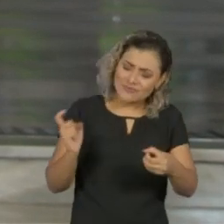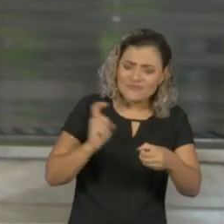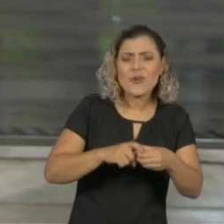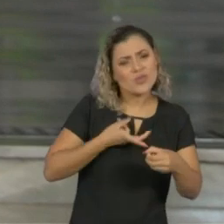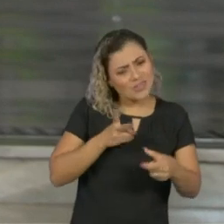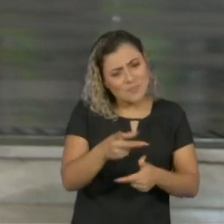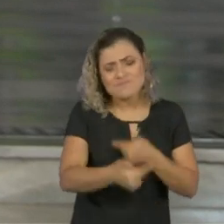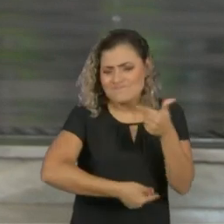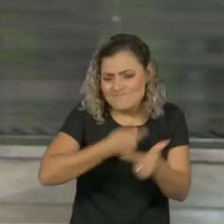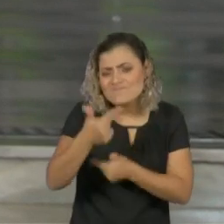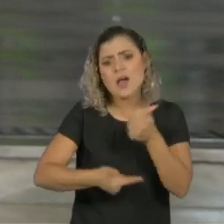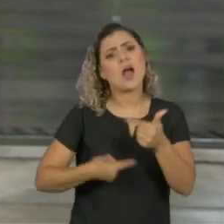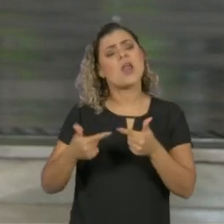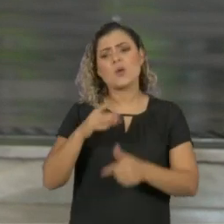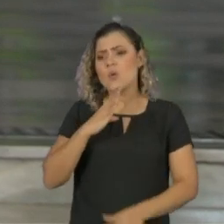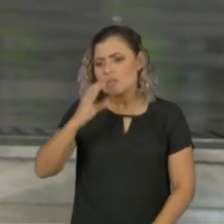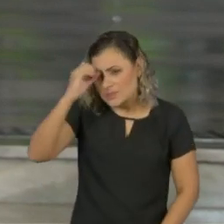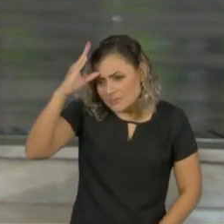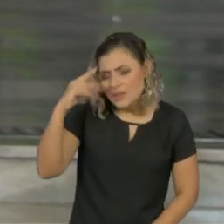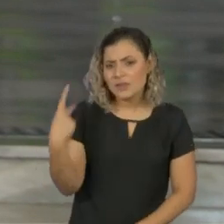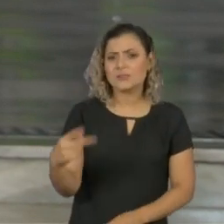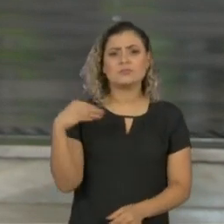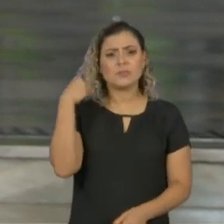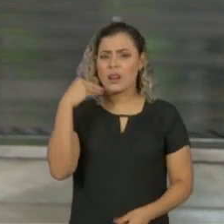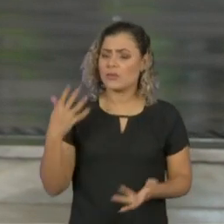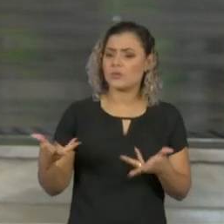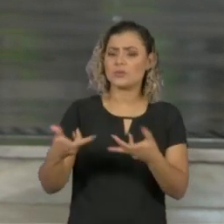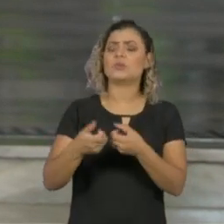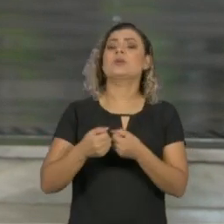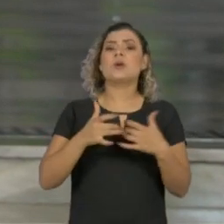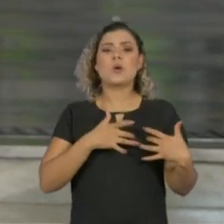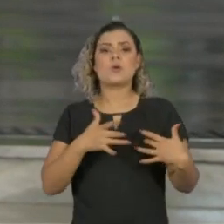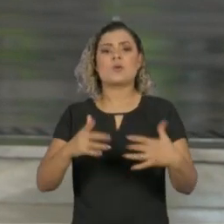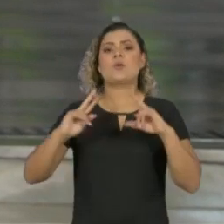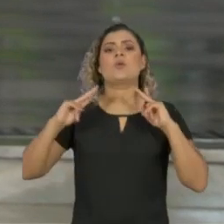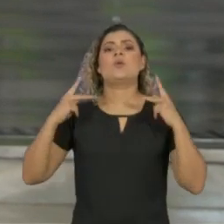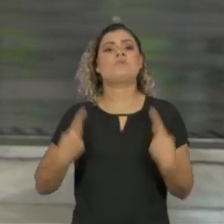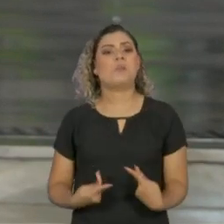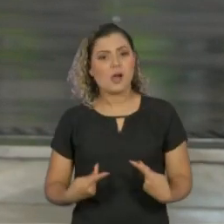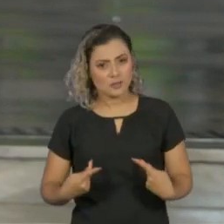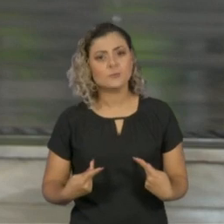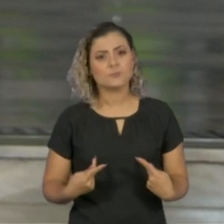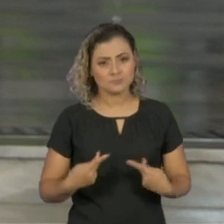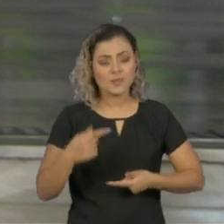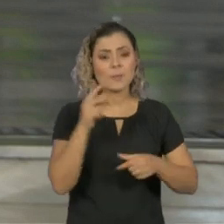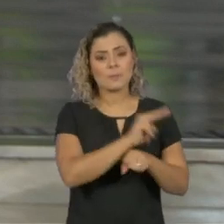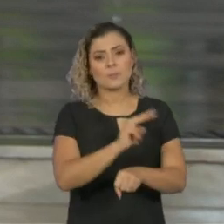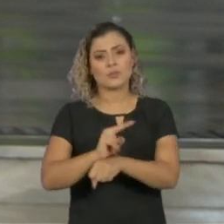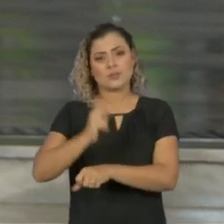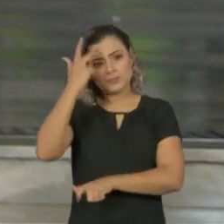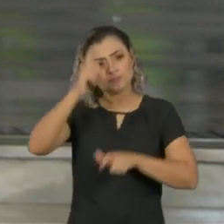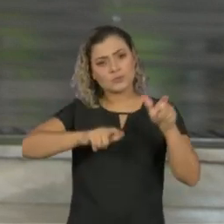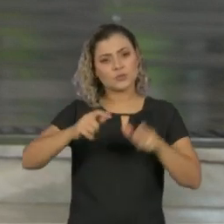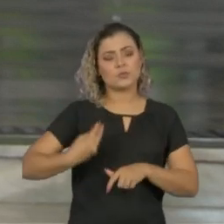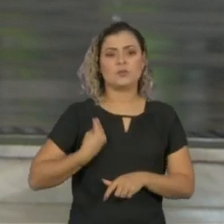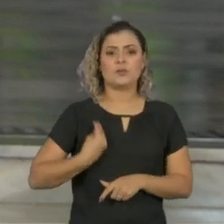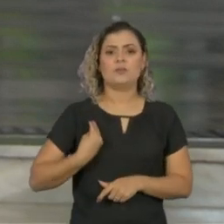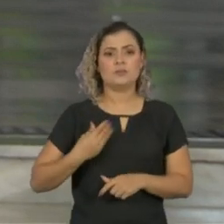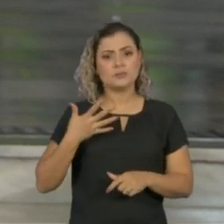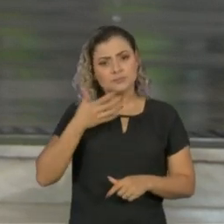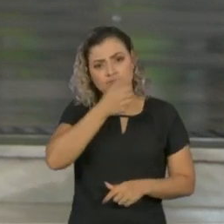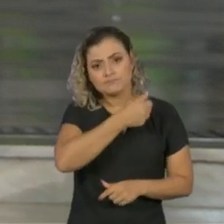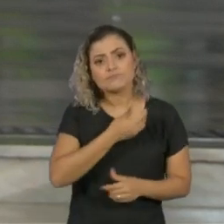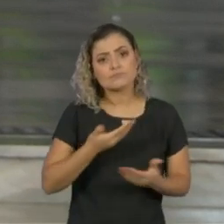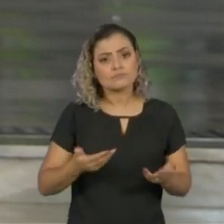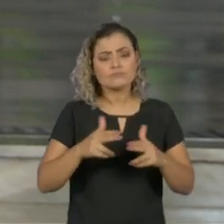com a sua habilitação, o seu conhecimento, mas também de forma humanitária para proteger vidas e salvar vidas.